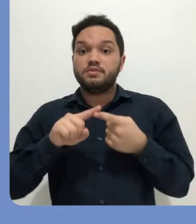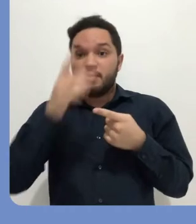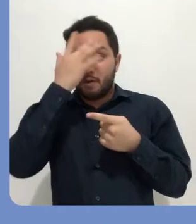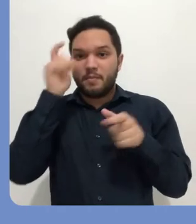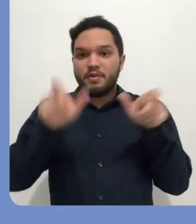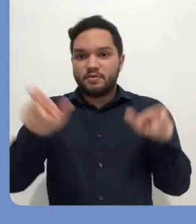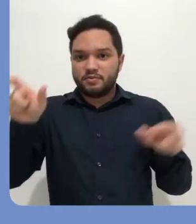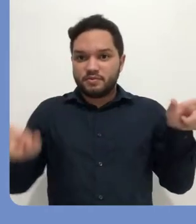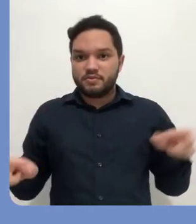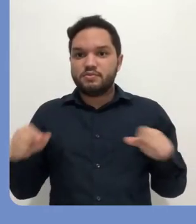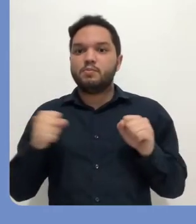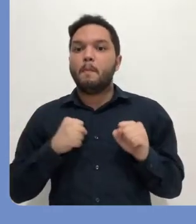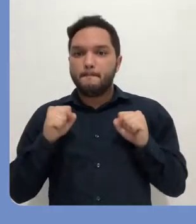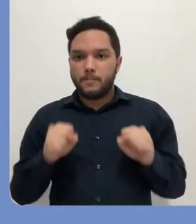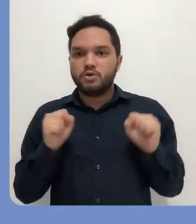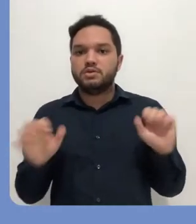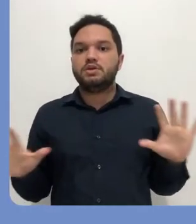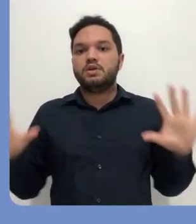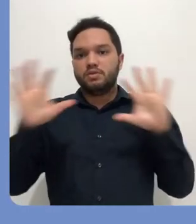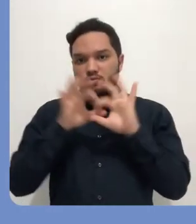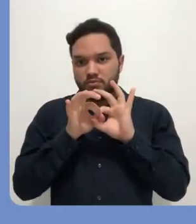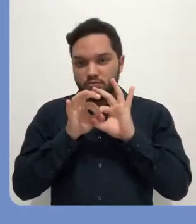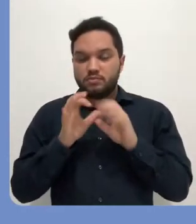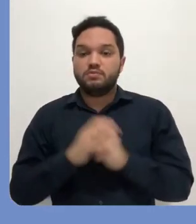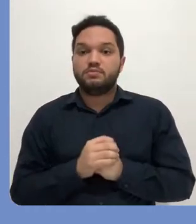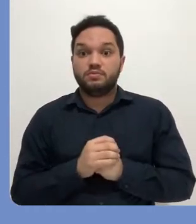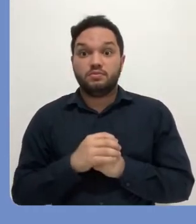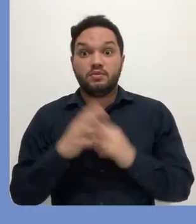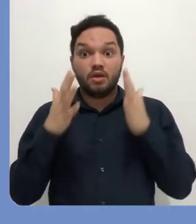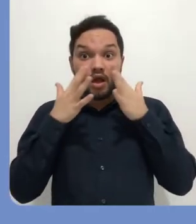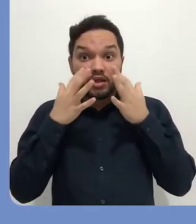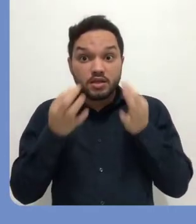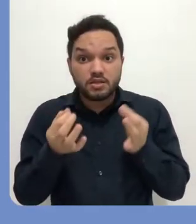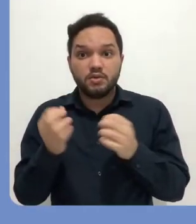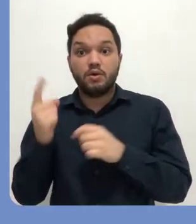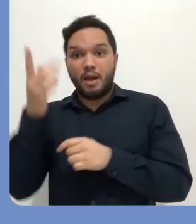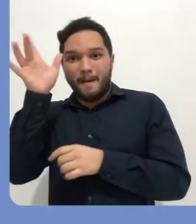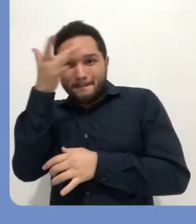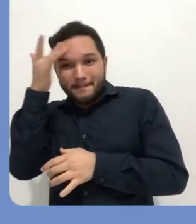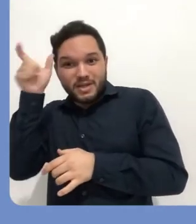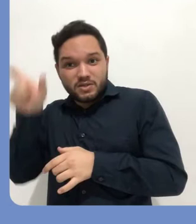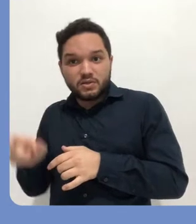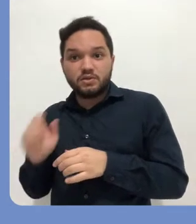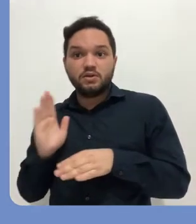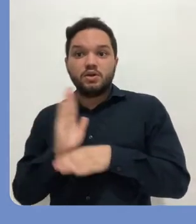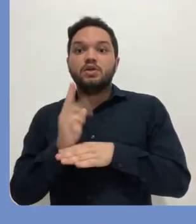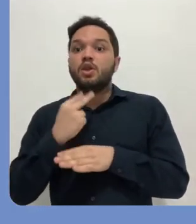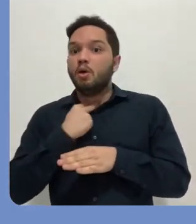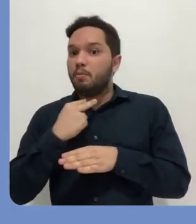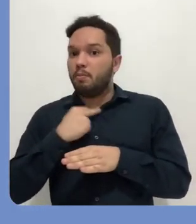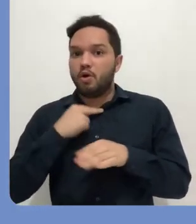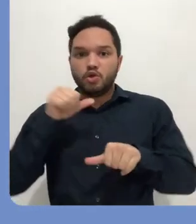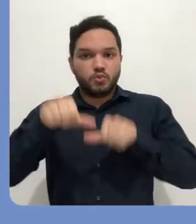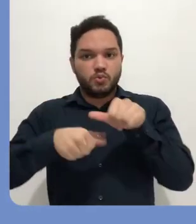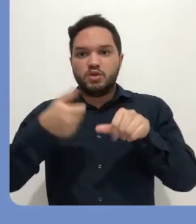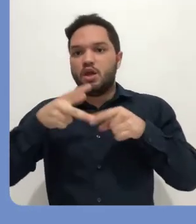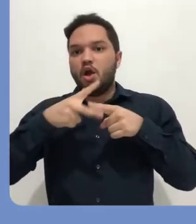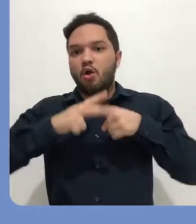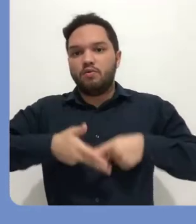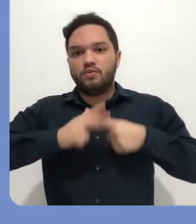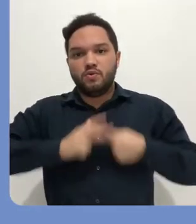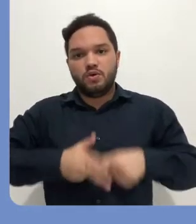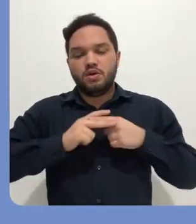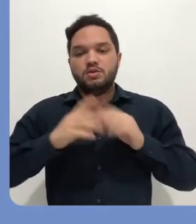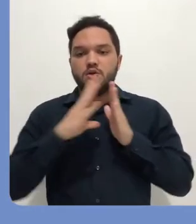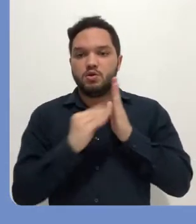certificado e os respectivos participantes e sincronizá-los. Mas fique atento, o assistente não pode editar